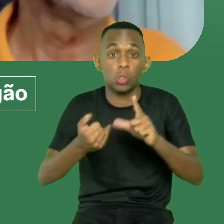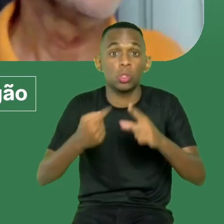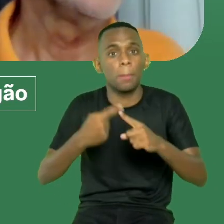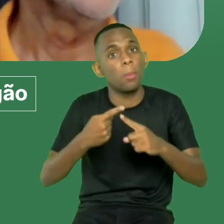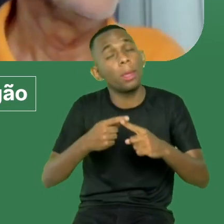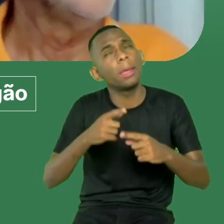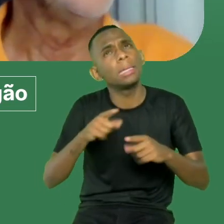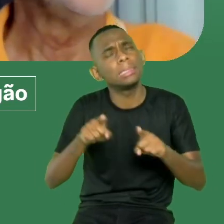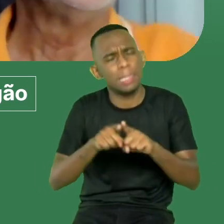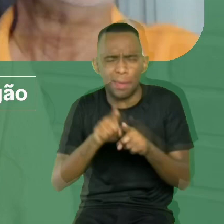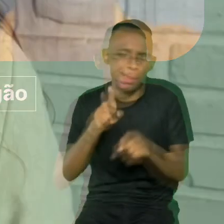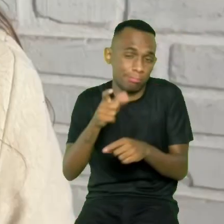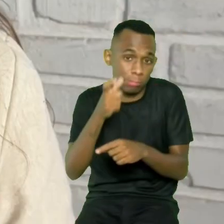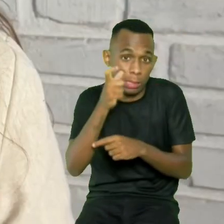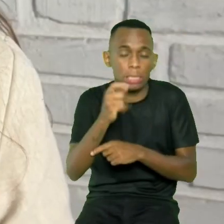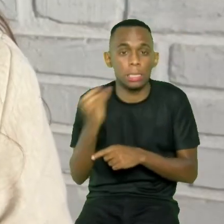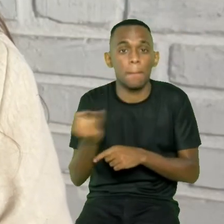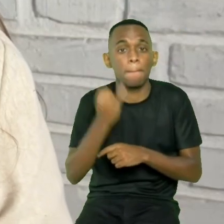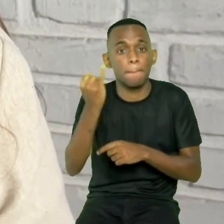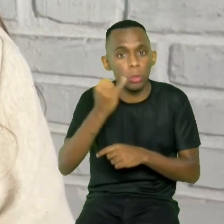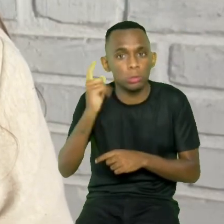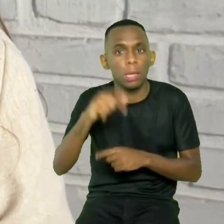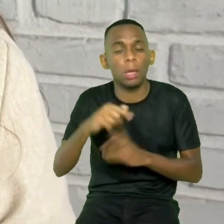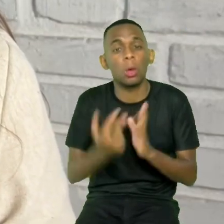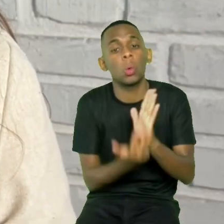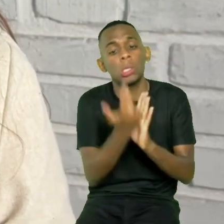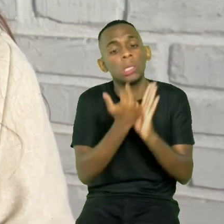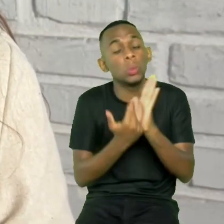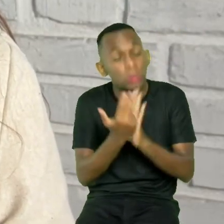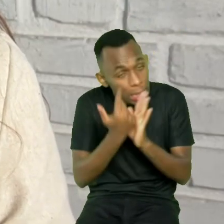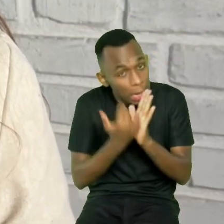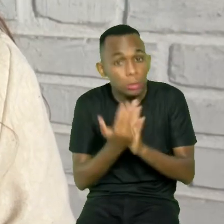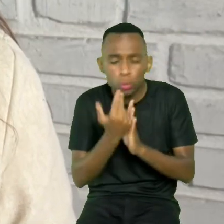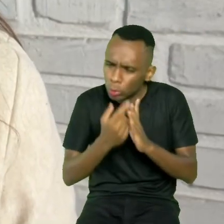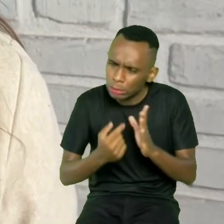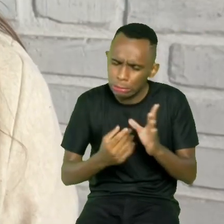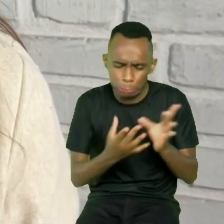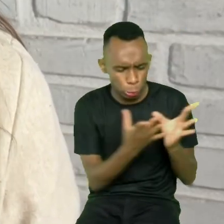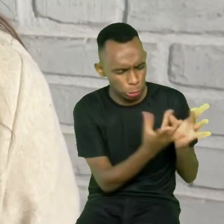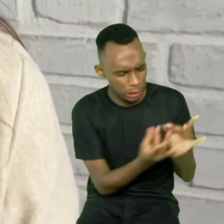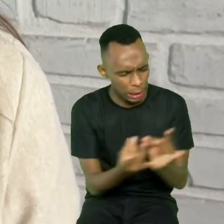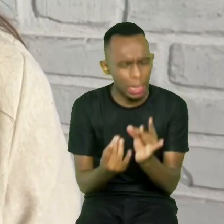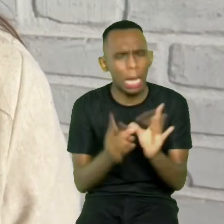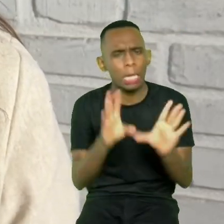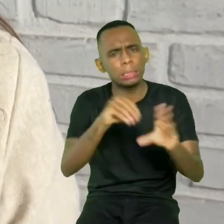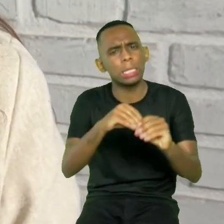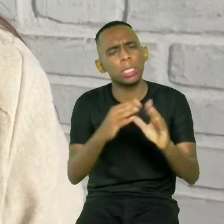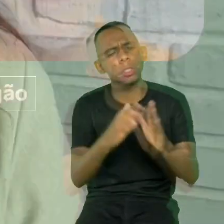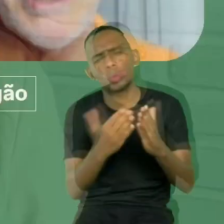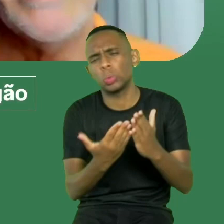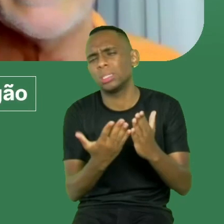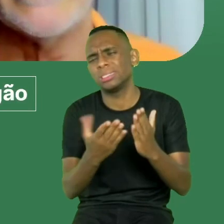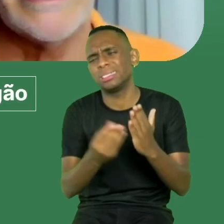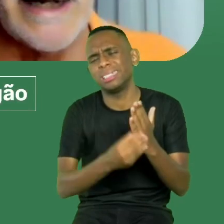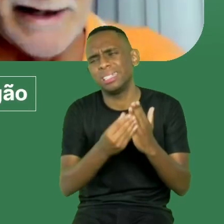o que é importante são as ilustrações, né? Que sim. vem aí, que pega essa Esse criança é, que esse é ainda um não sabe capítulo à